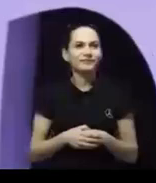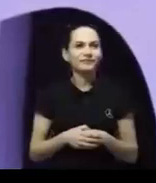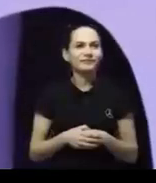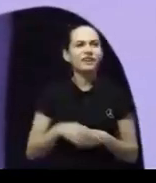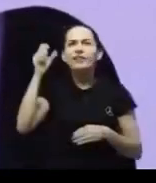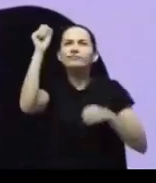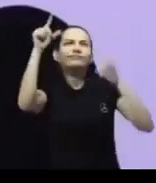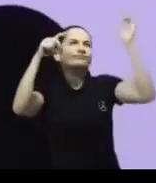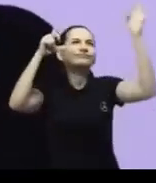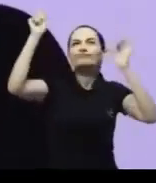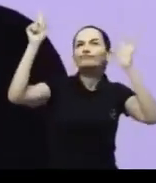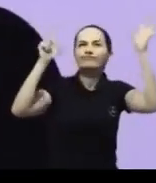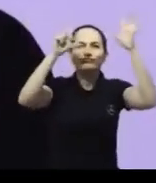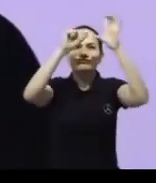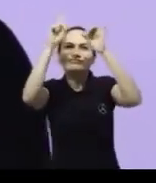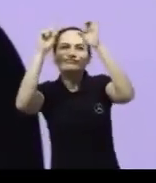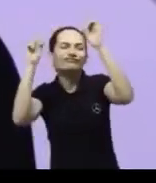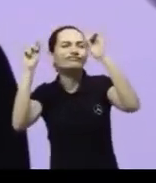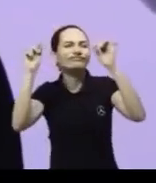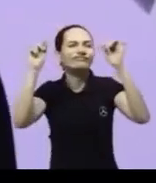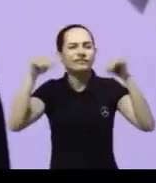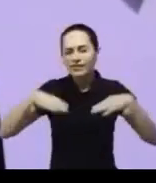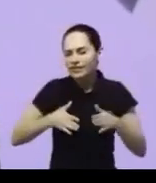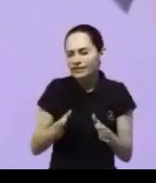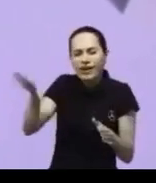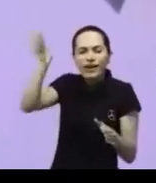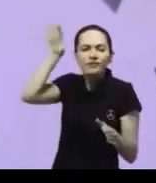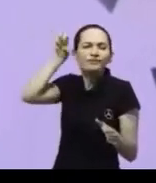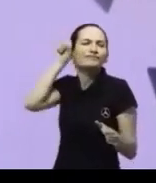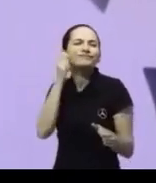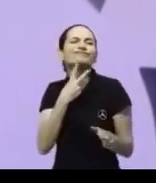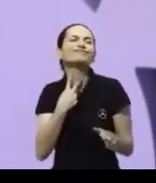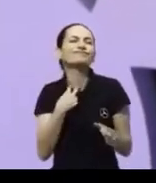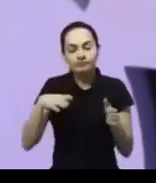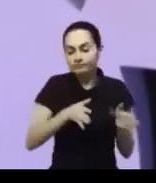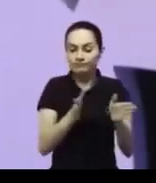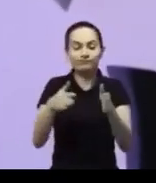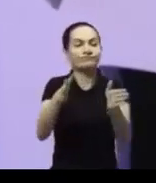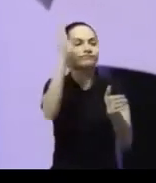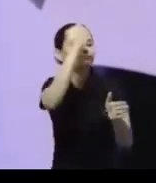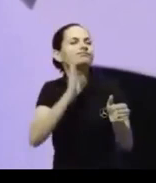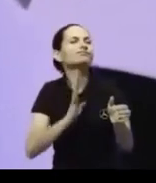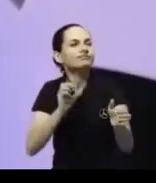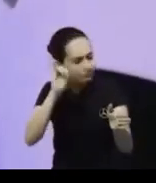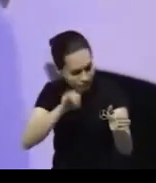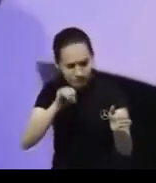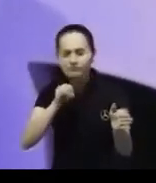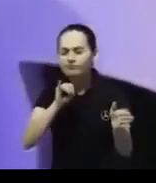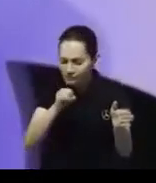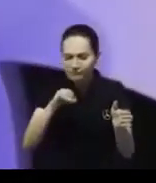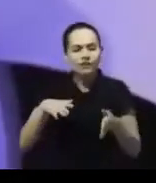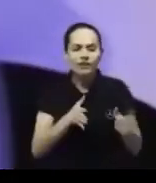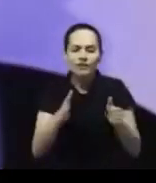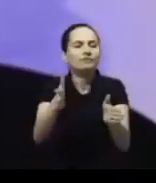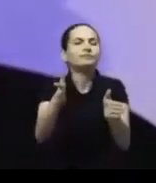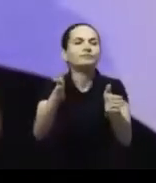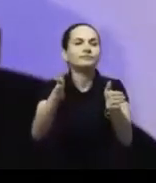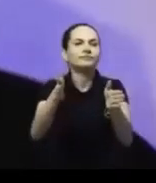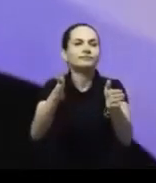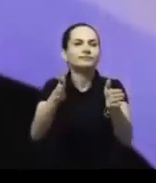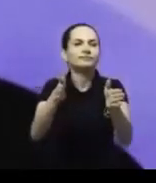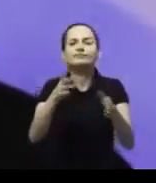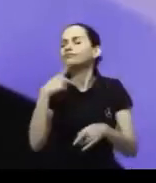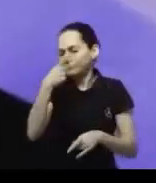O brilho dessa estrela nasceu ao ouvir a voz das estradas brasileiras. Sim, porque os caminhos que cortam o